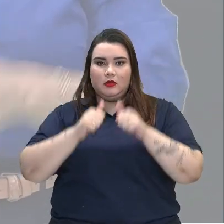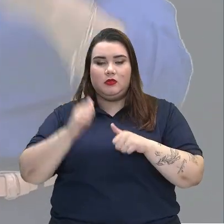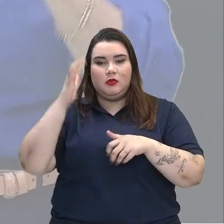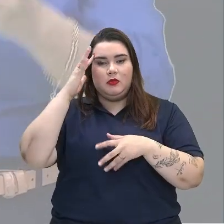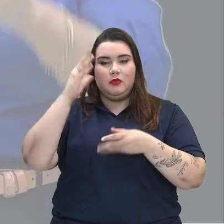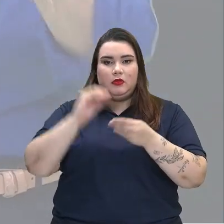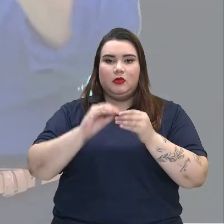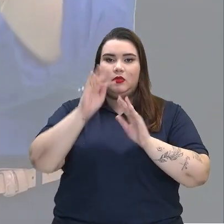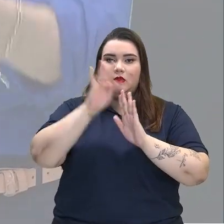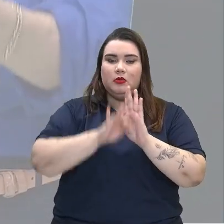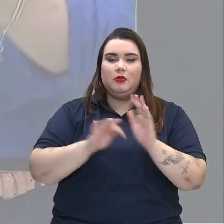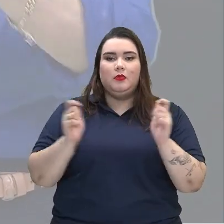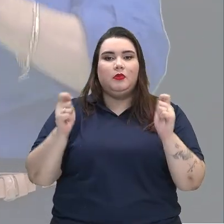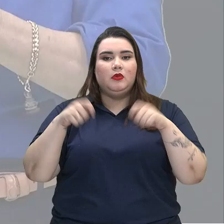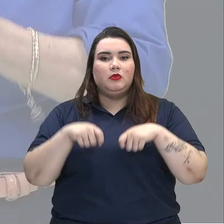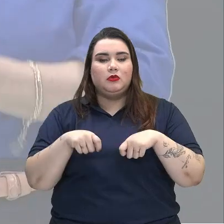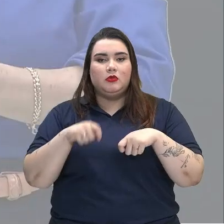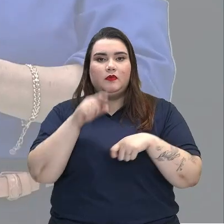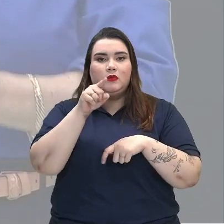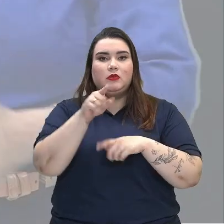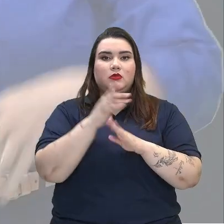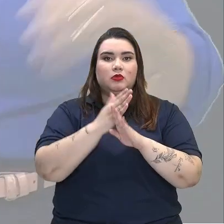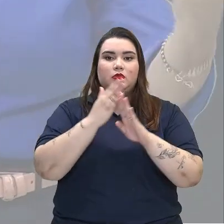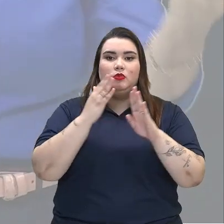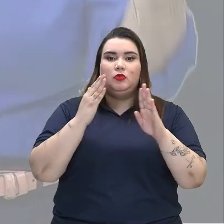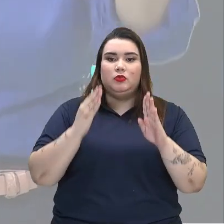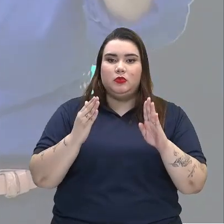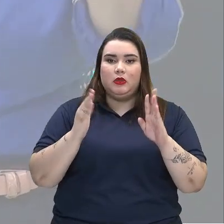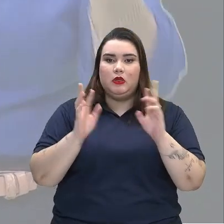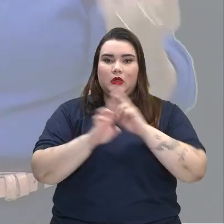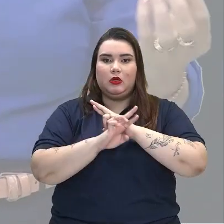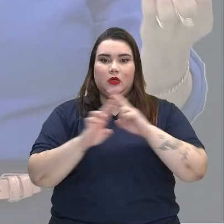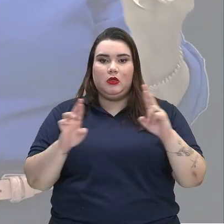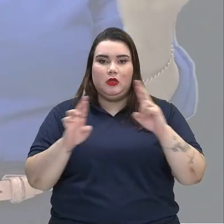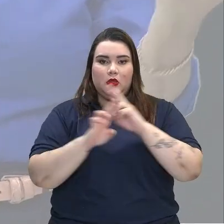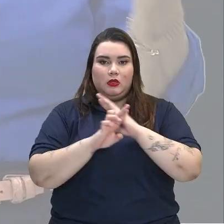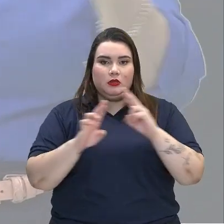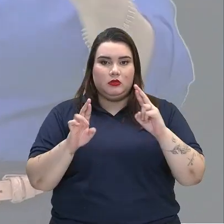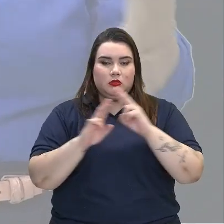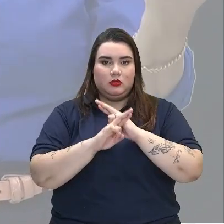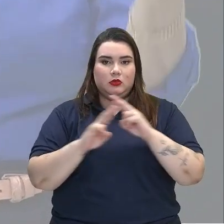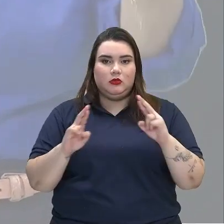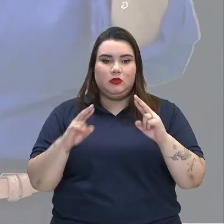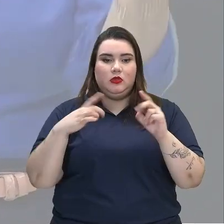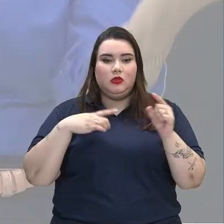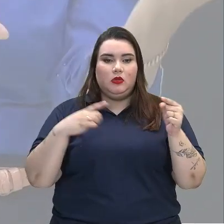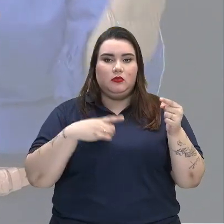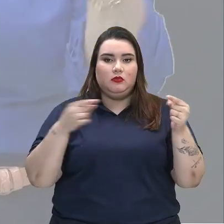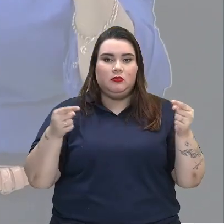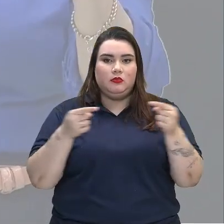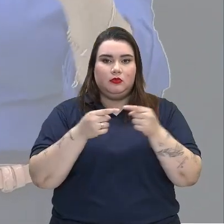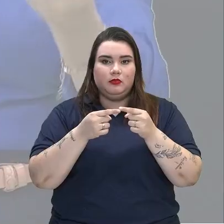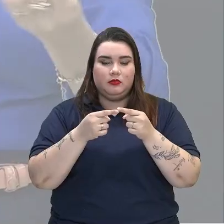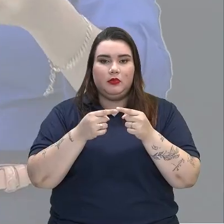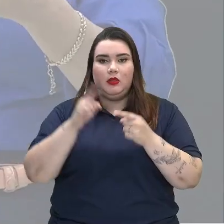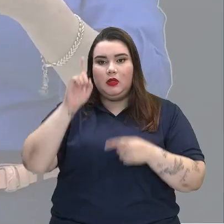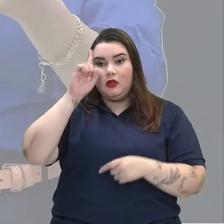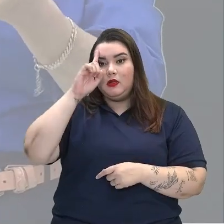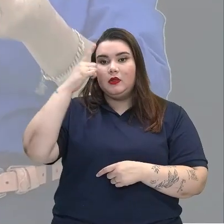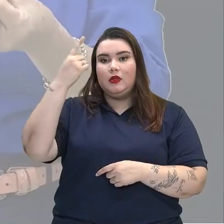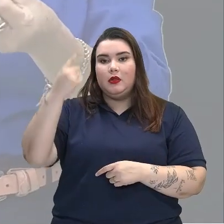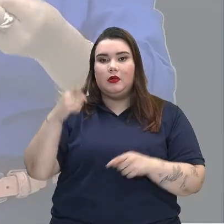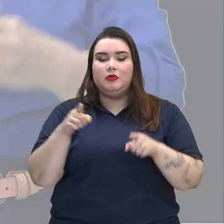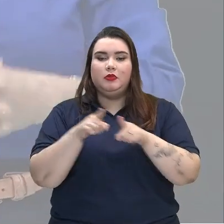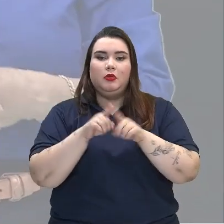texto, permitindo você identificar as relações que se estabelecem entre as ideias e